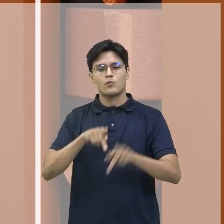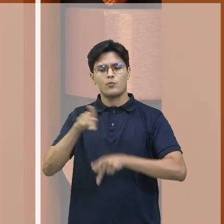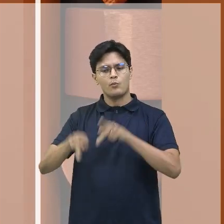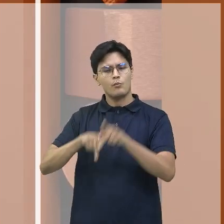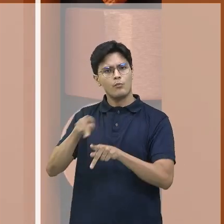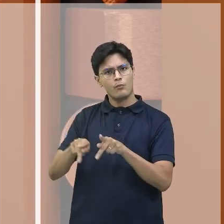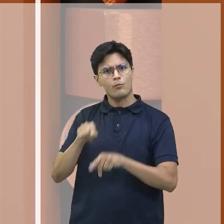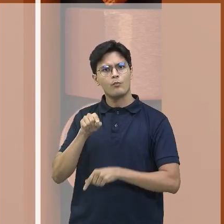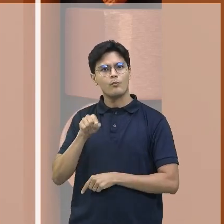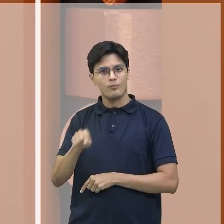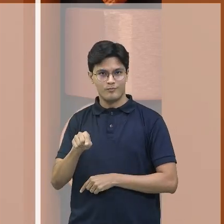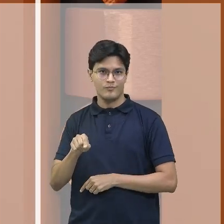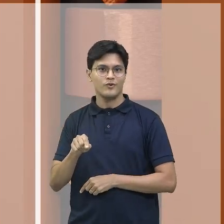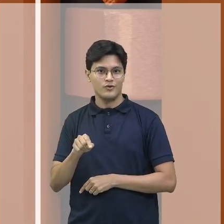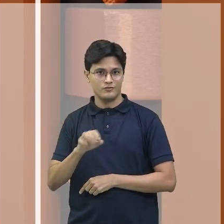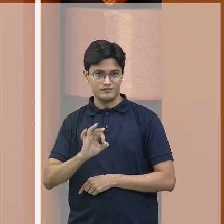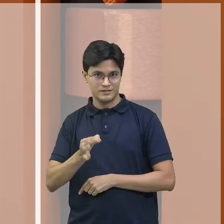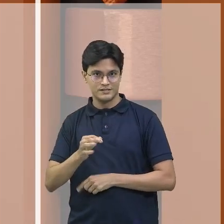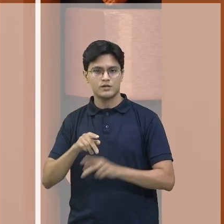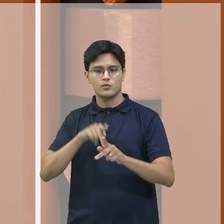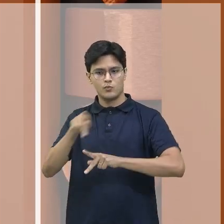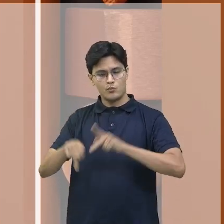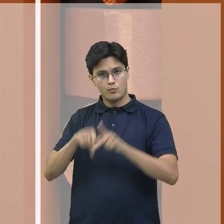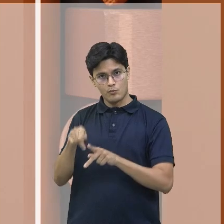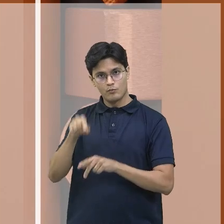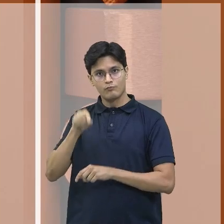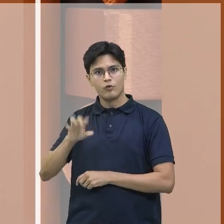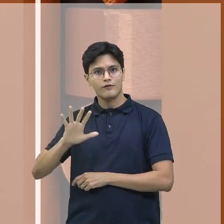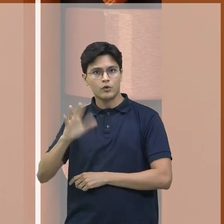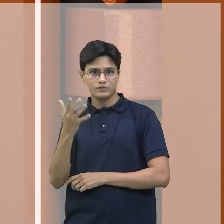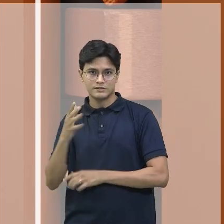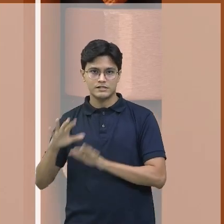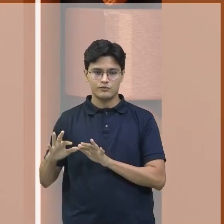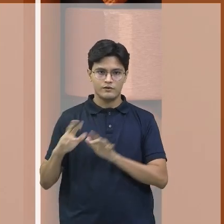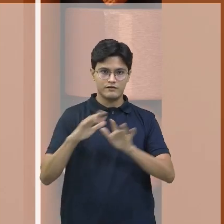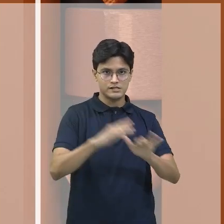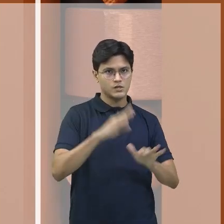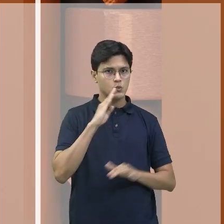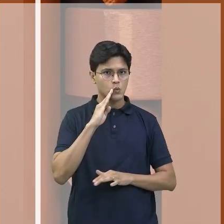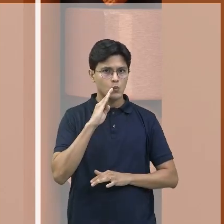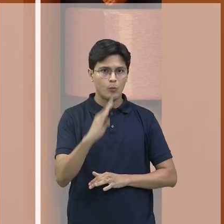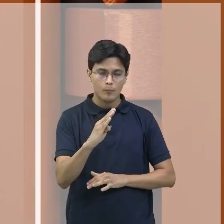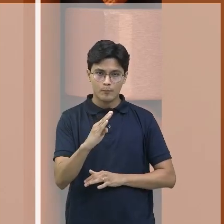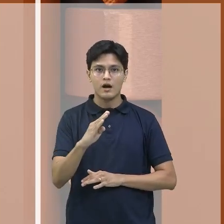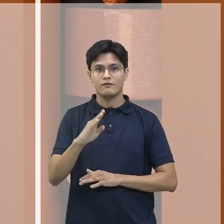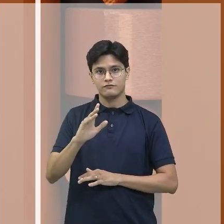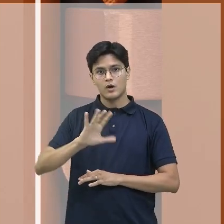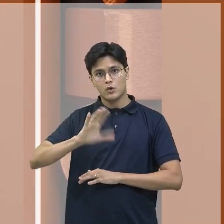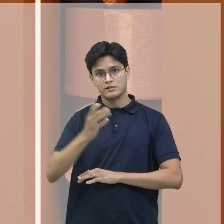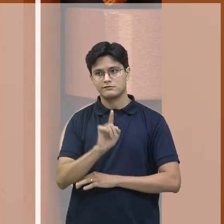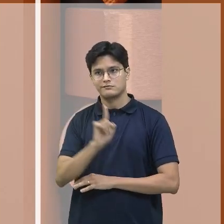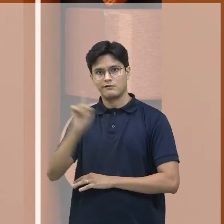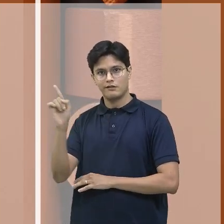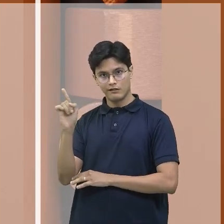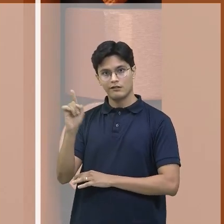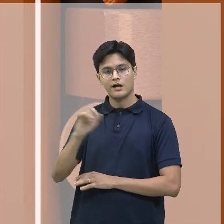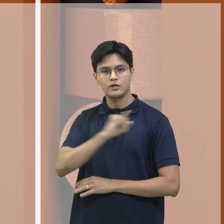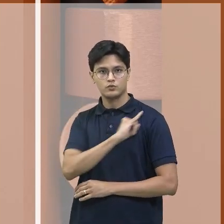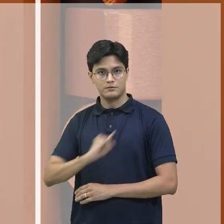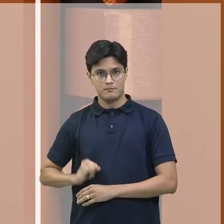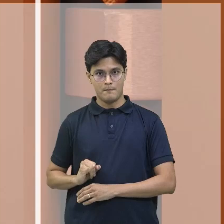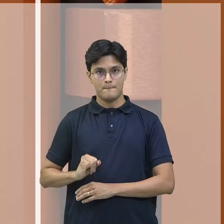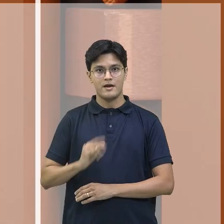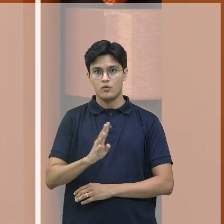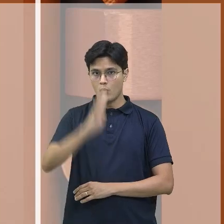então ligado, a essas invasões bárbaras lá no seio então do Império Romano do Ocidente. Então nós